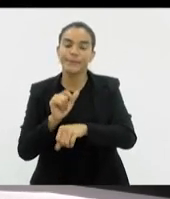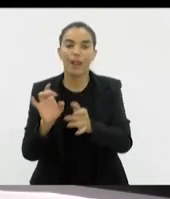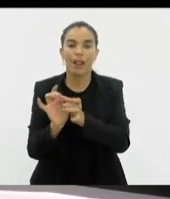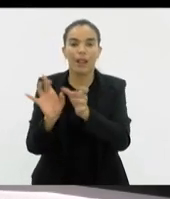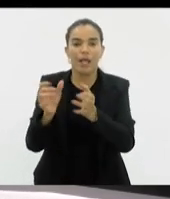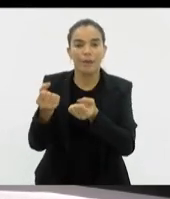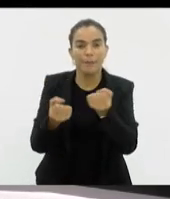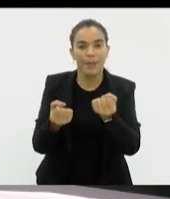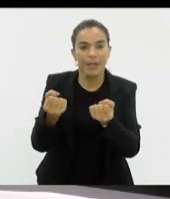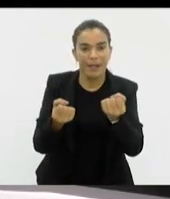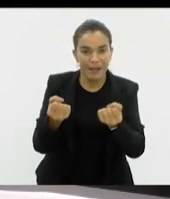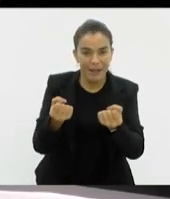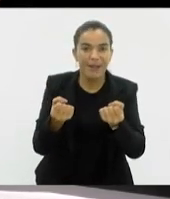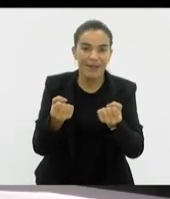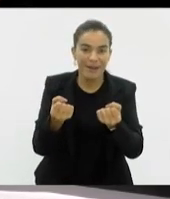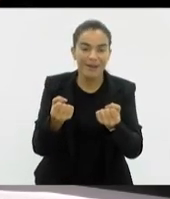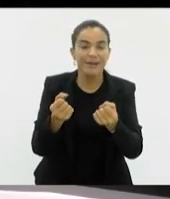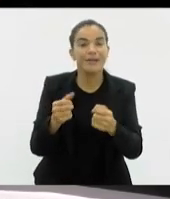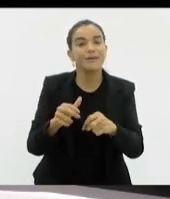veículo. Entendi. Então,